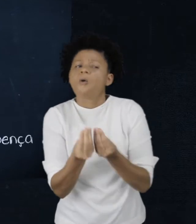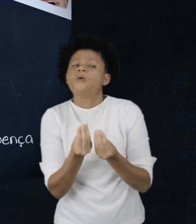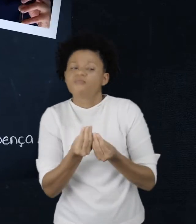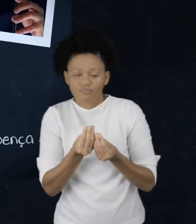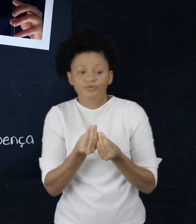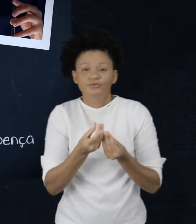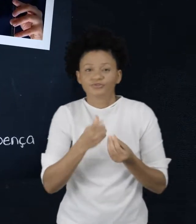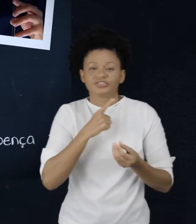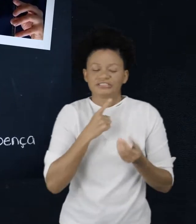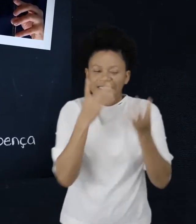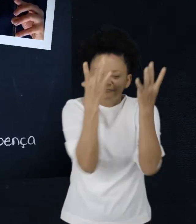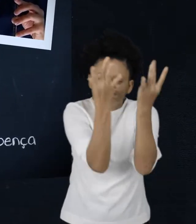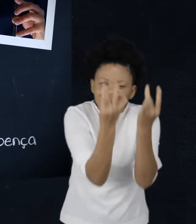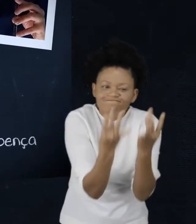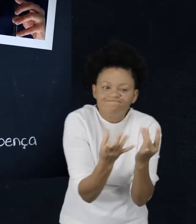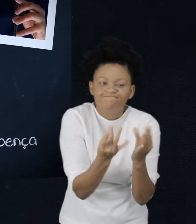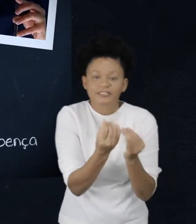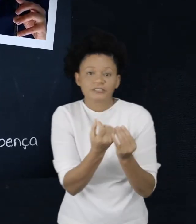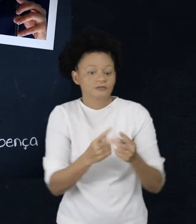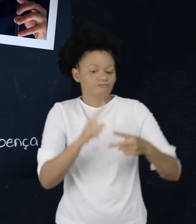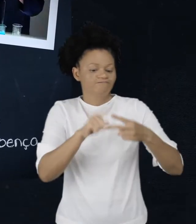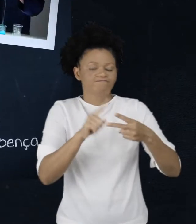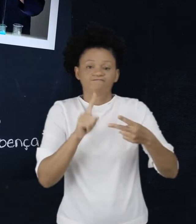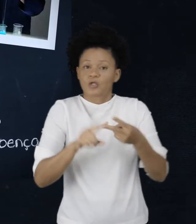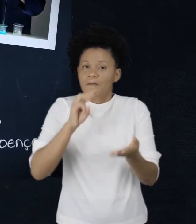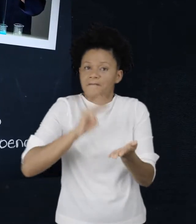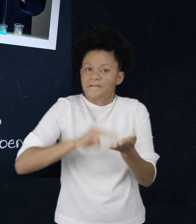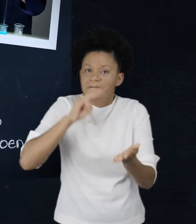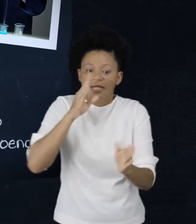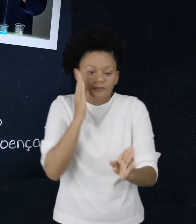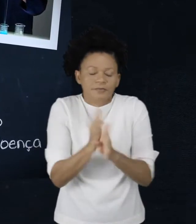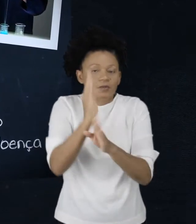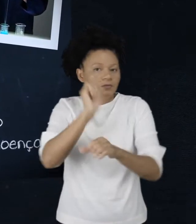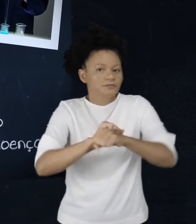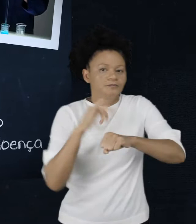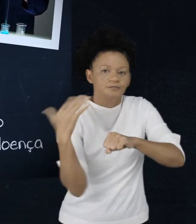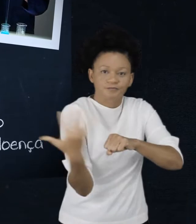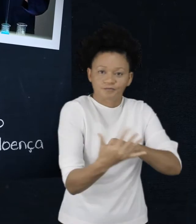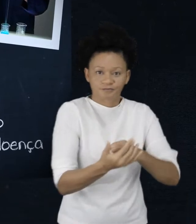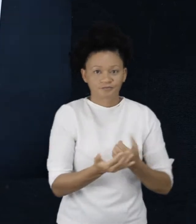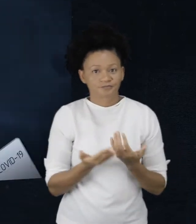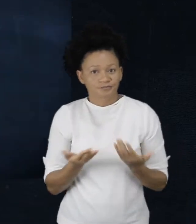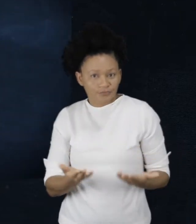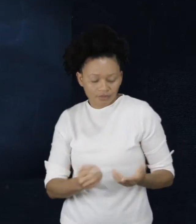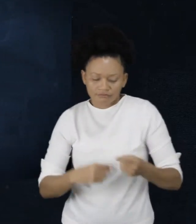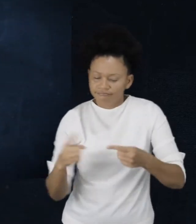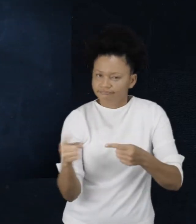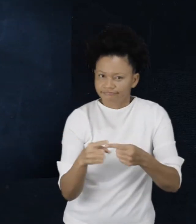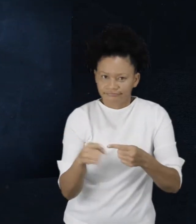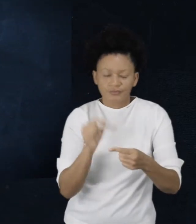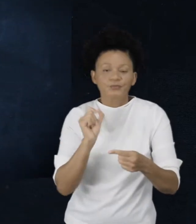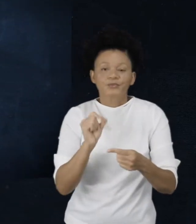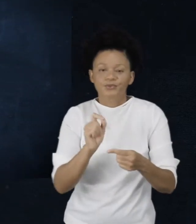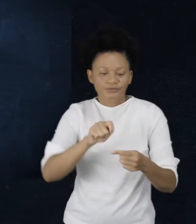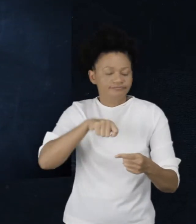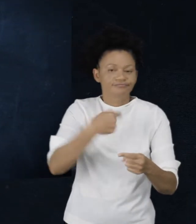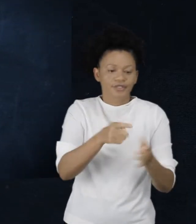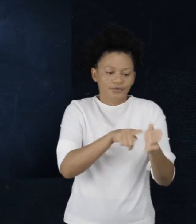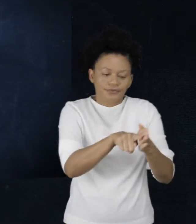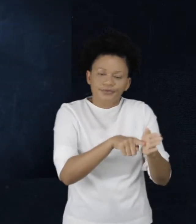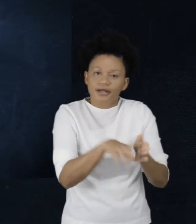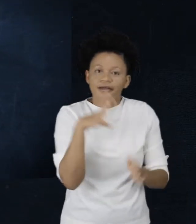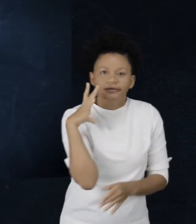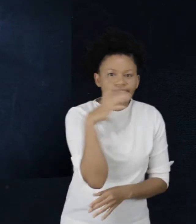dois principais métodos utilizados atualmente para o diagnóstico da doença COVID-19. Um deles é o chamado teste